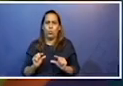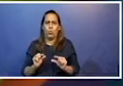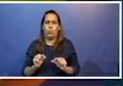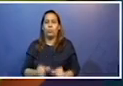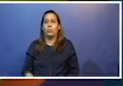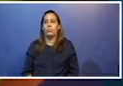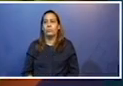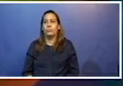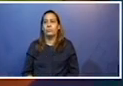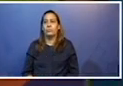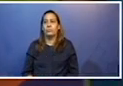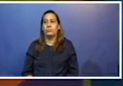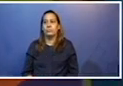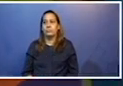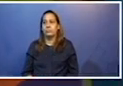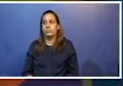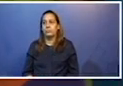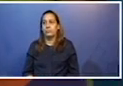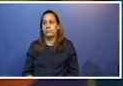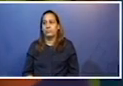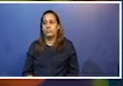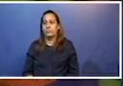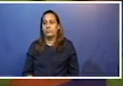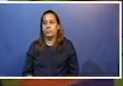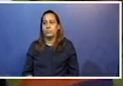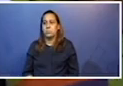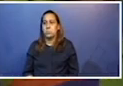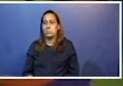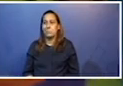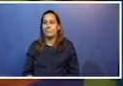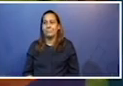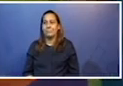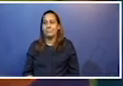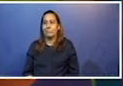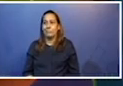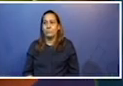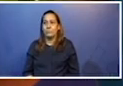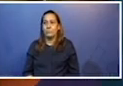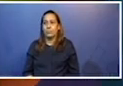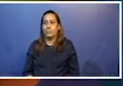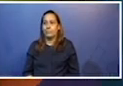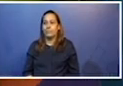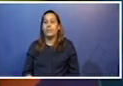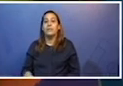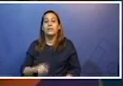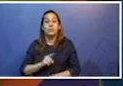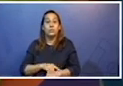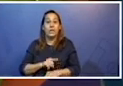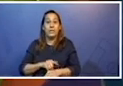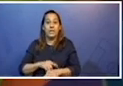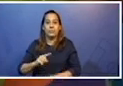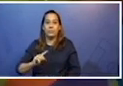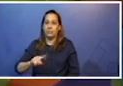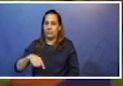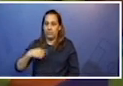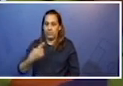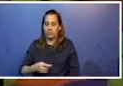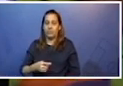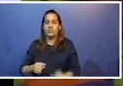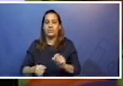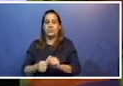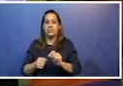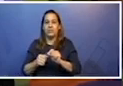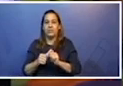ter alguma espécie de cacto aí na sua casa, tá bom? Anota, se não der depois, pega o arquivo